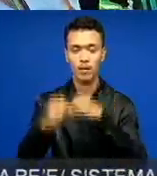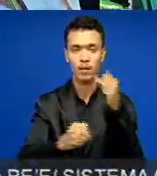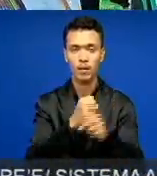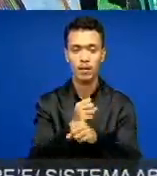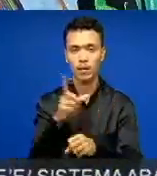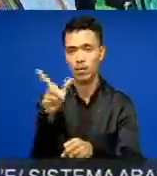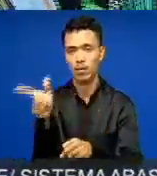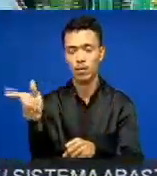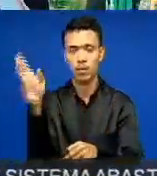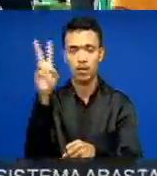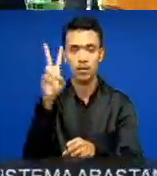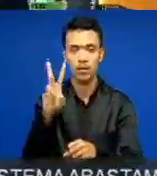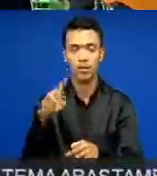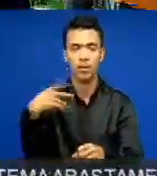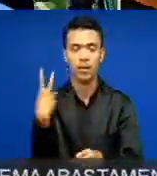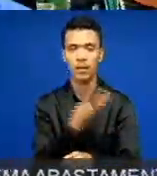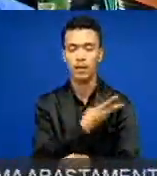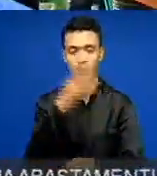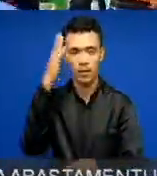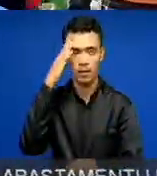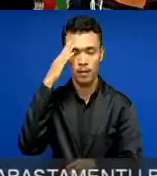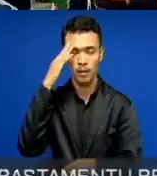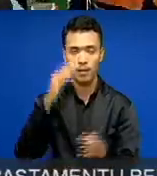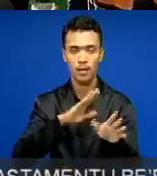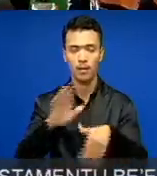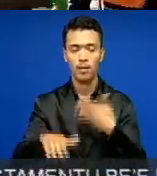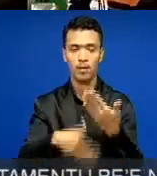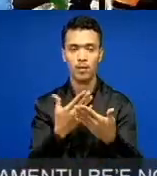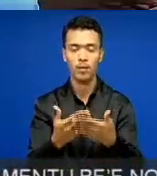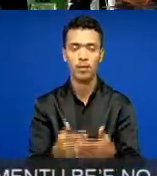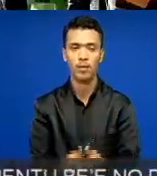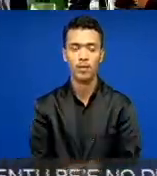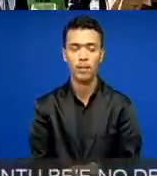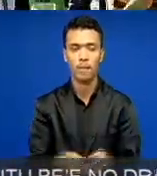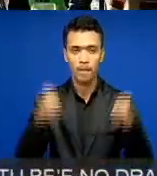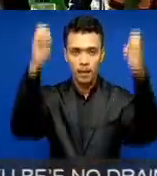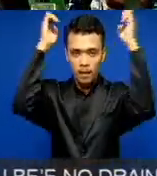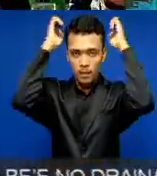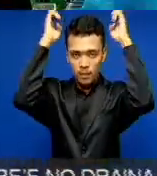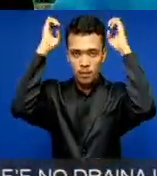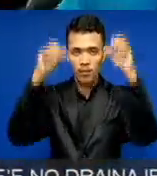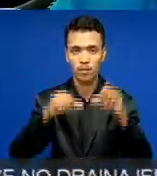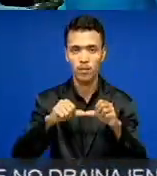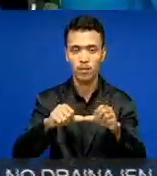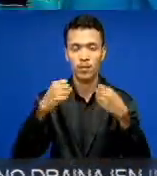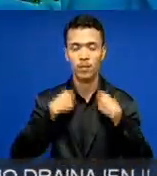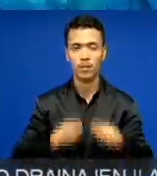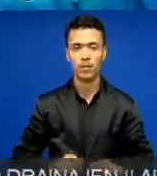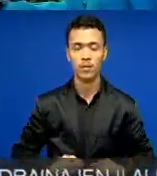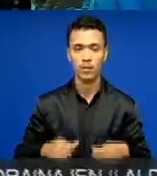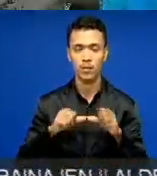Rua está tendo outro. Parte do lado. Parte da educação no lado, parte da saúde no lado,